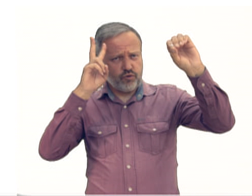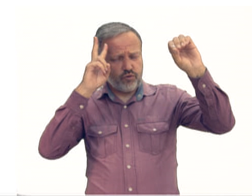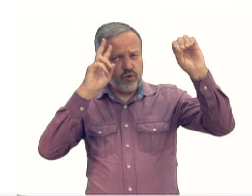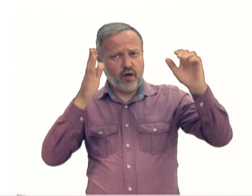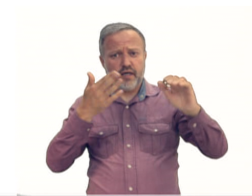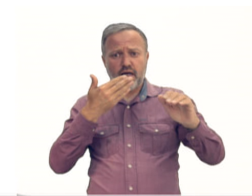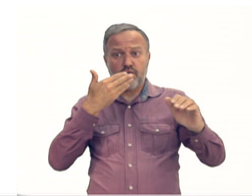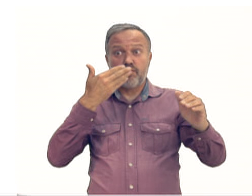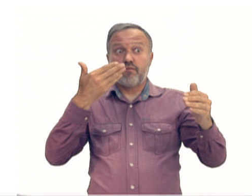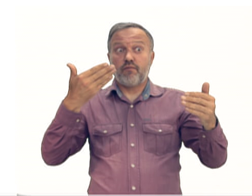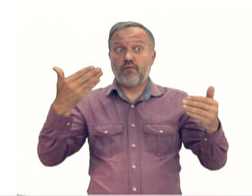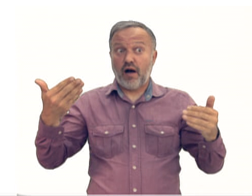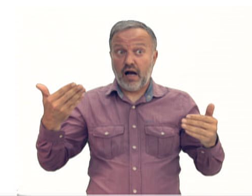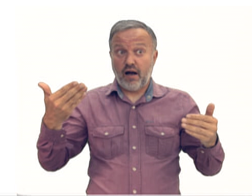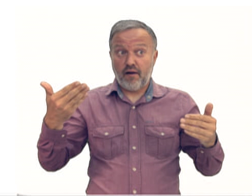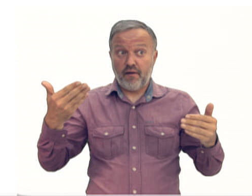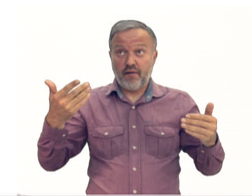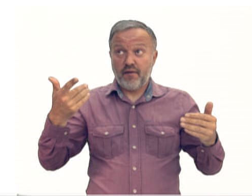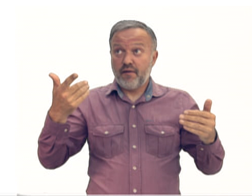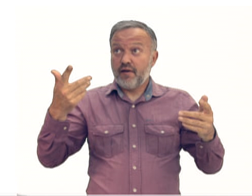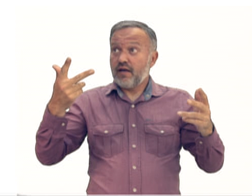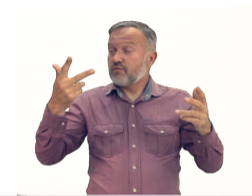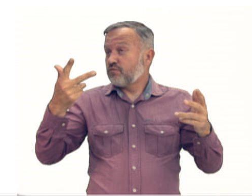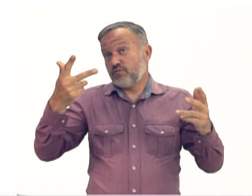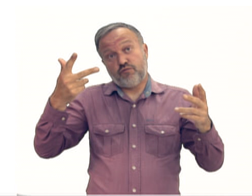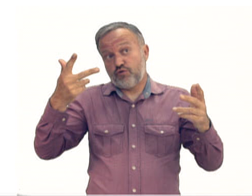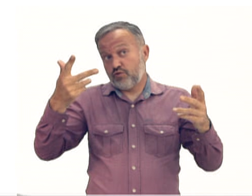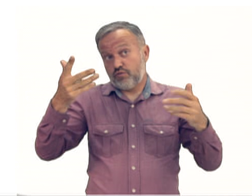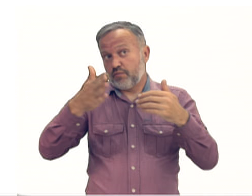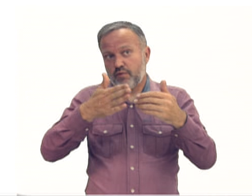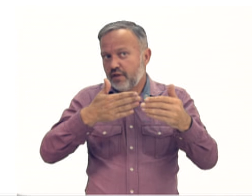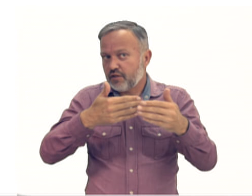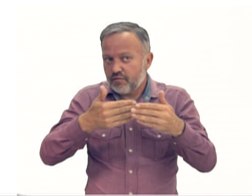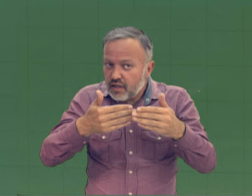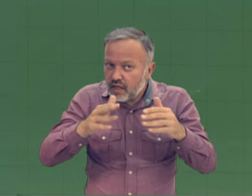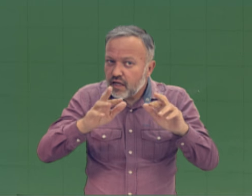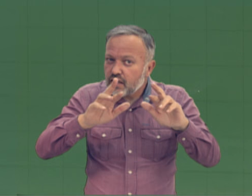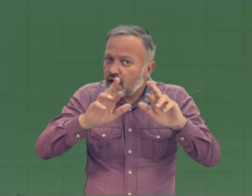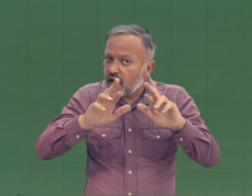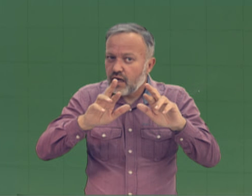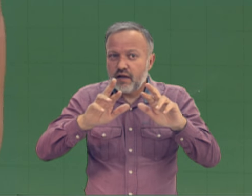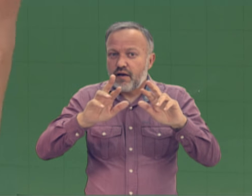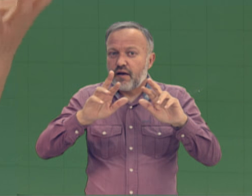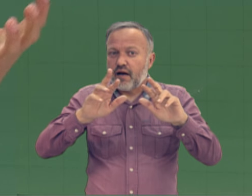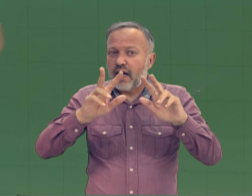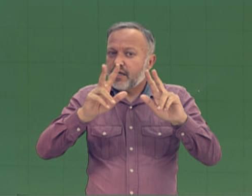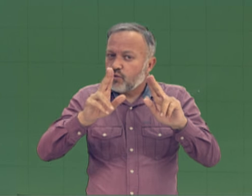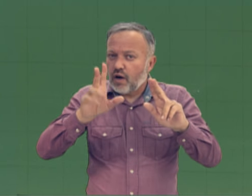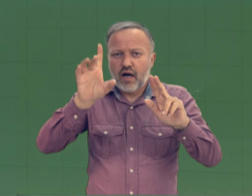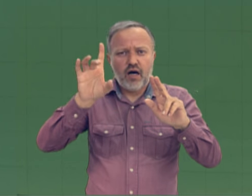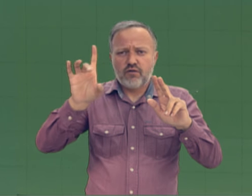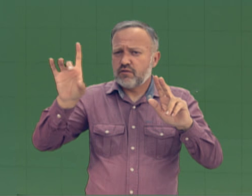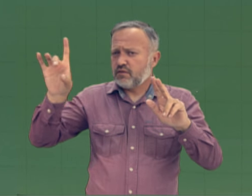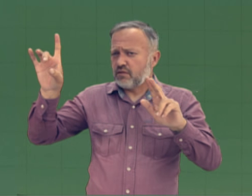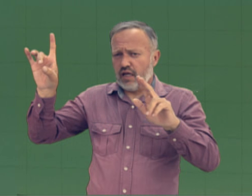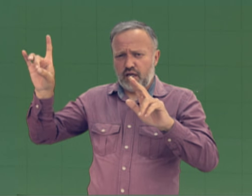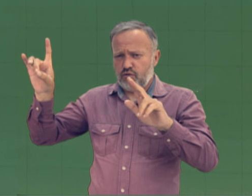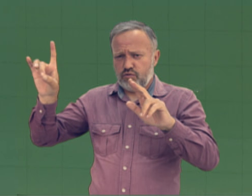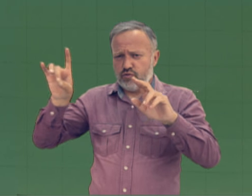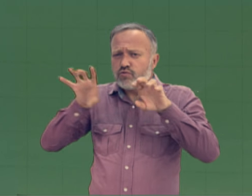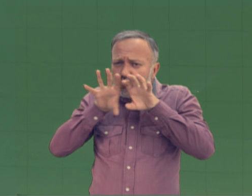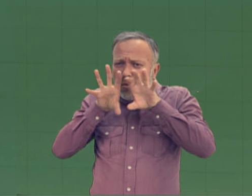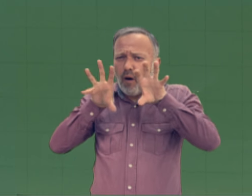figuras sobrenaturais, como deuses ou monstros. Então, a gente já tem uma diferença. Então, já tem deuses ou